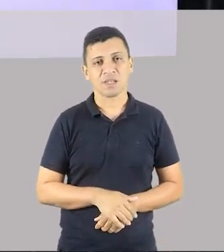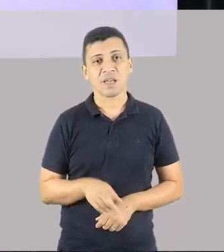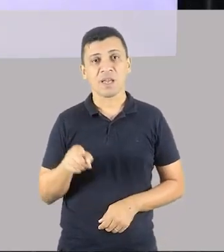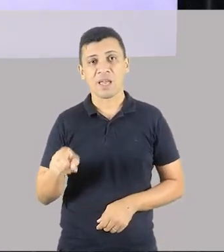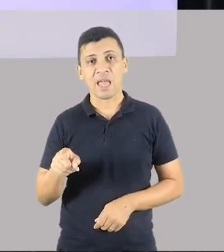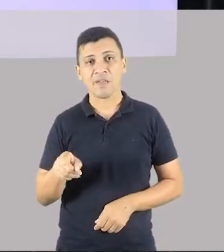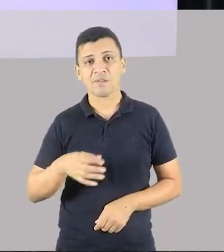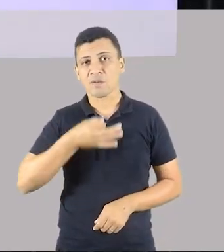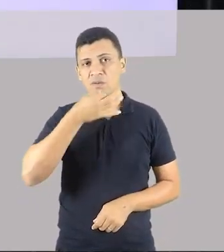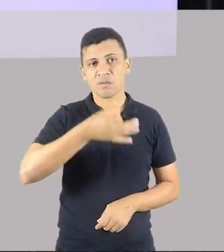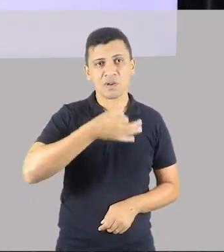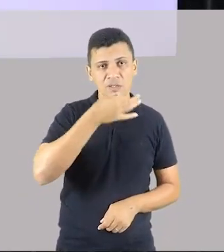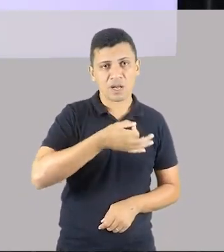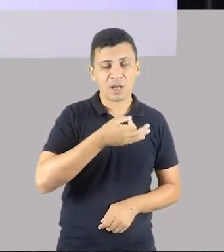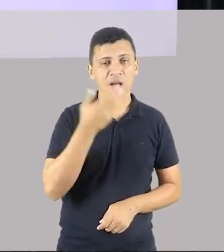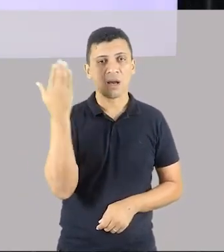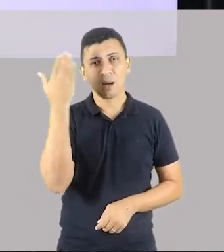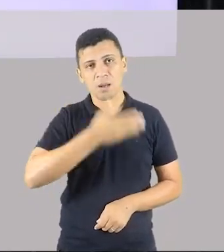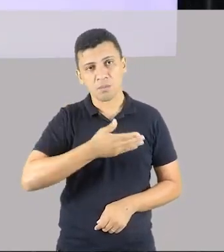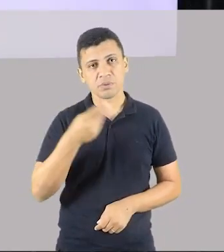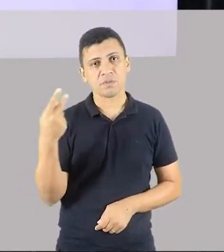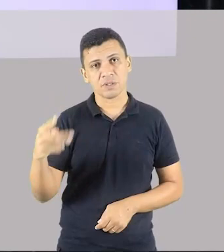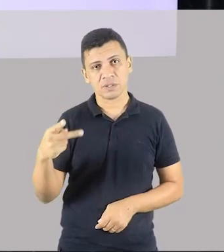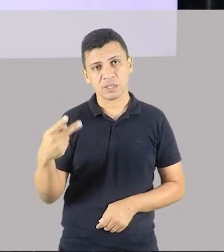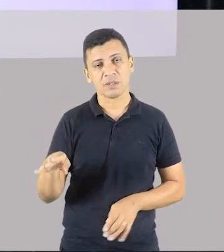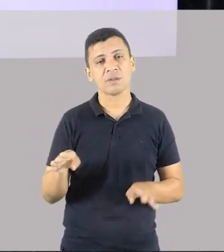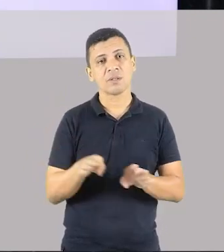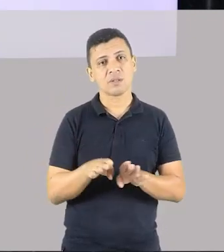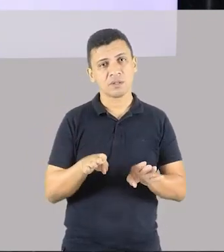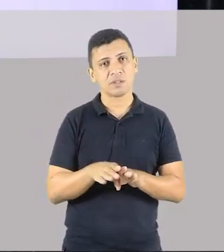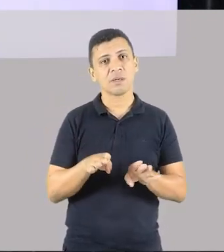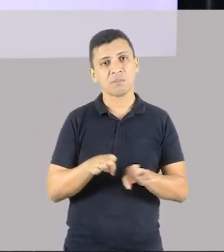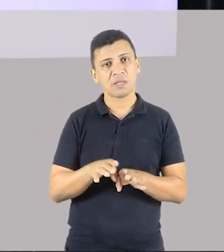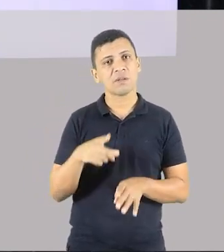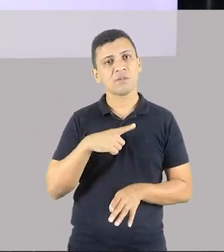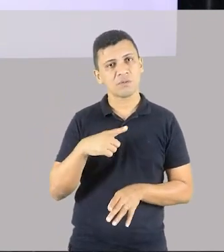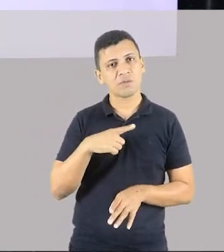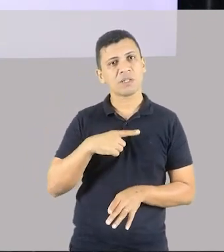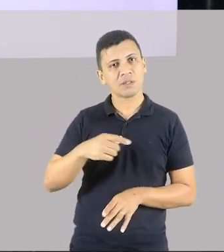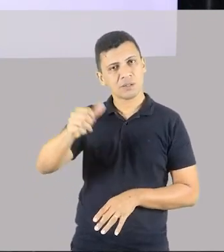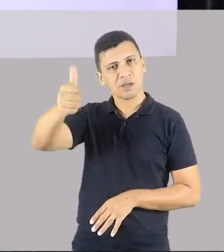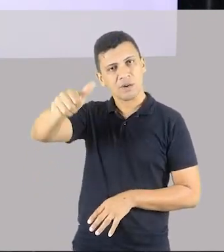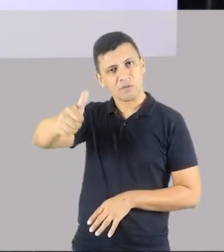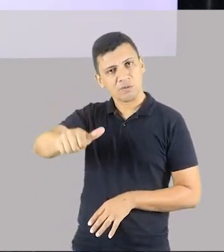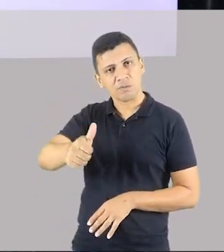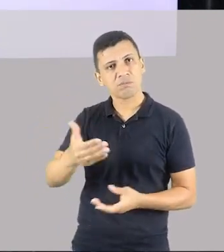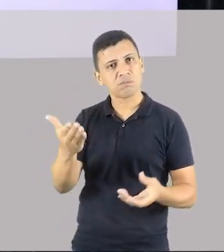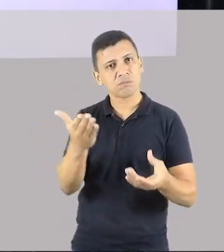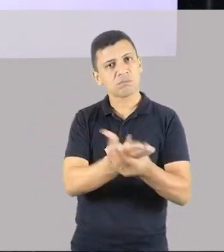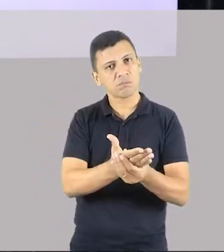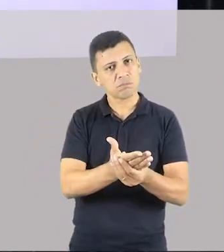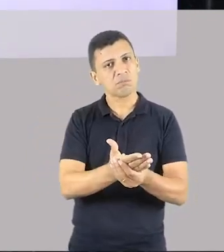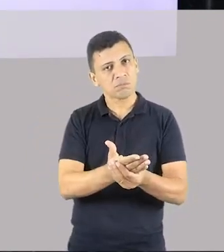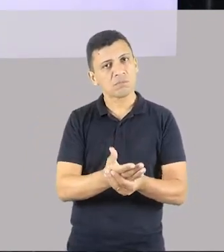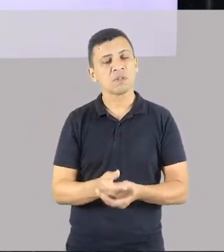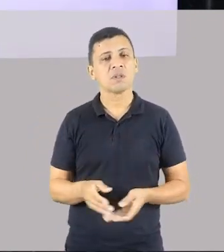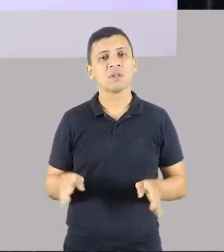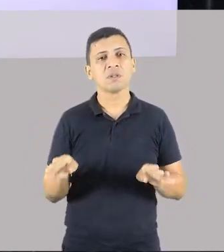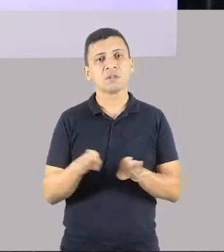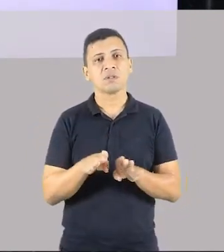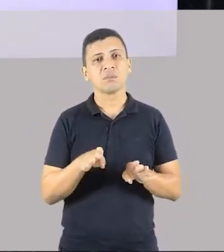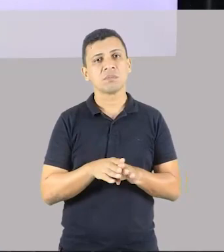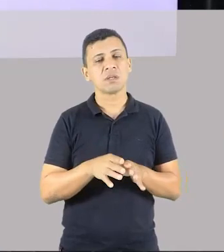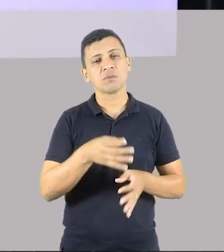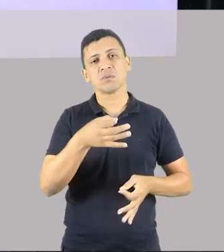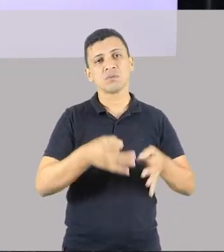que ele falar, de que as provas que ele produzir também serão apreciados no processo. Também serão apreciados